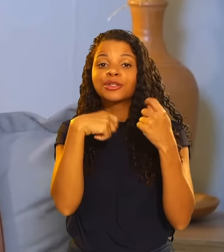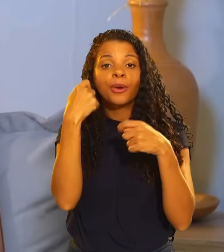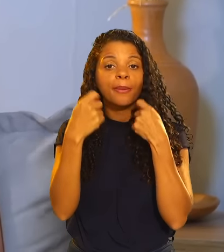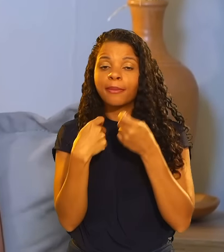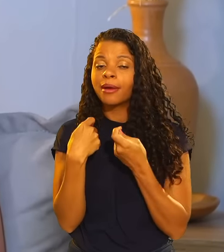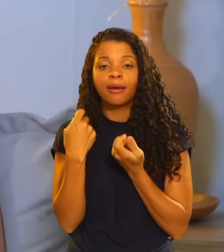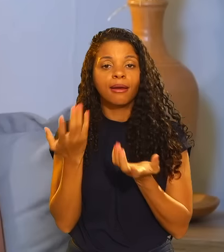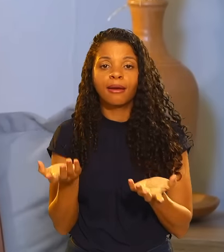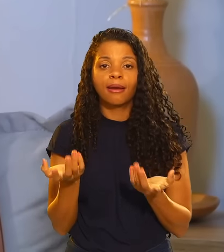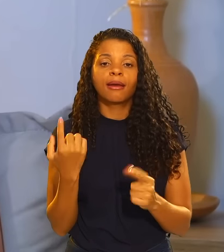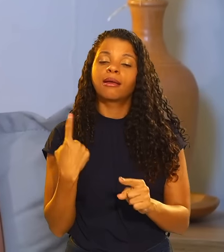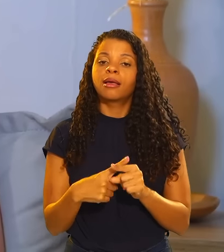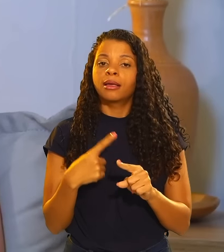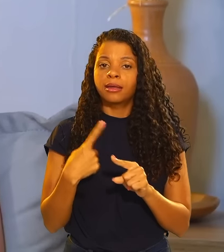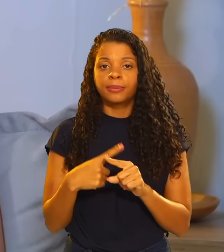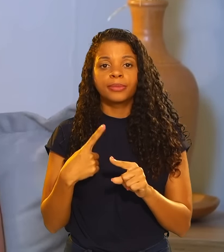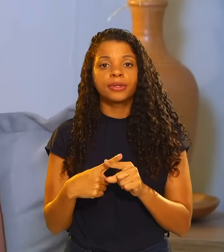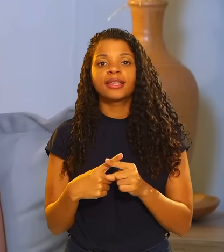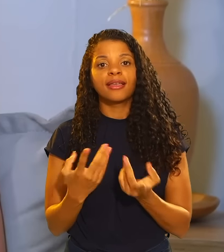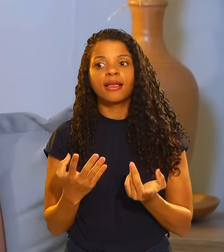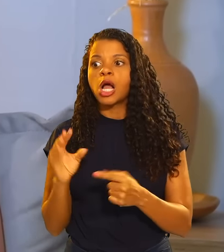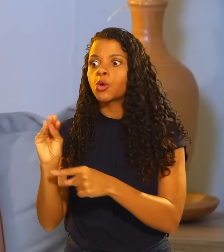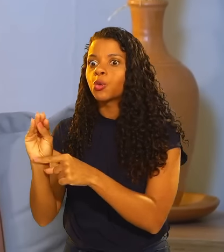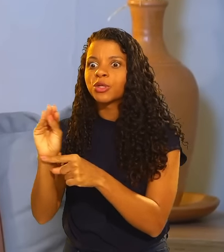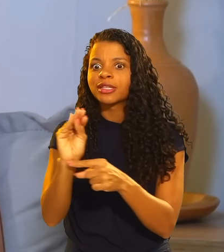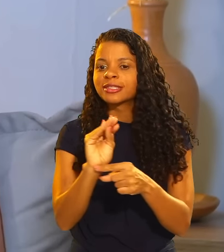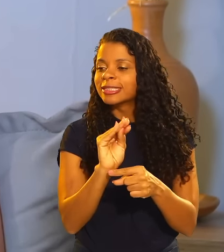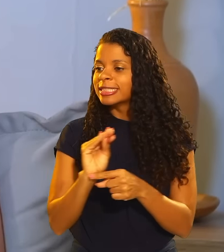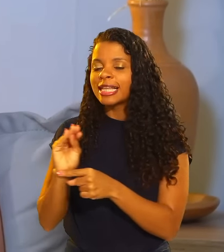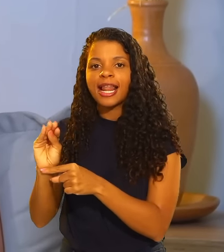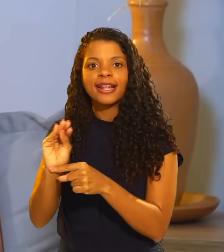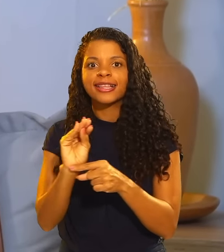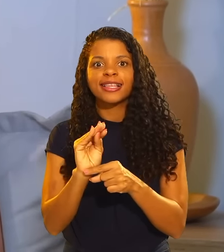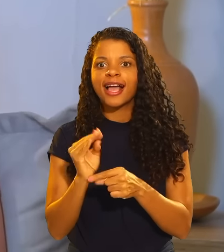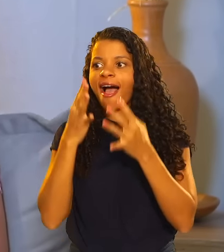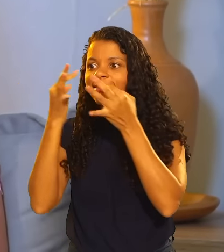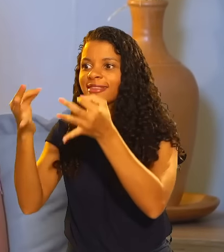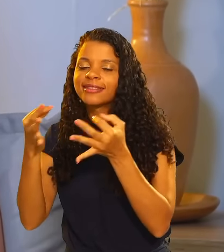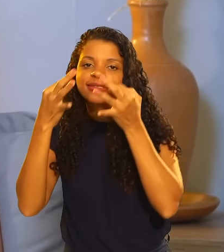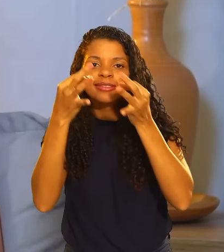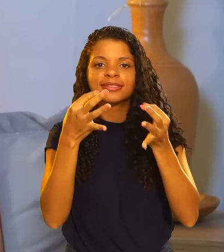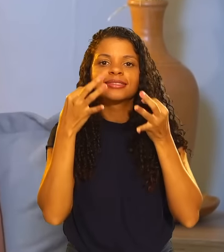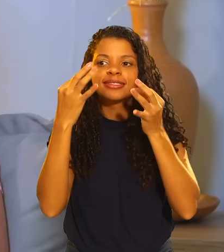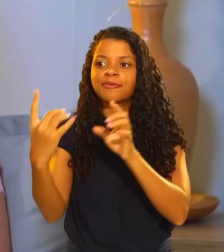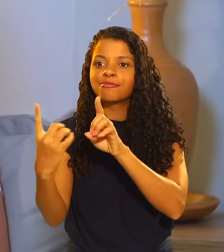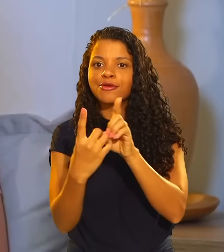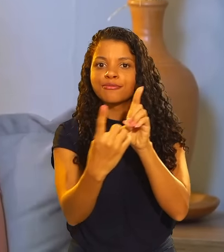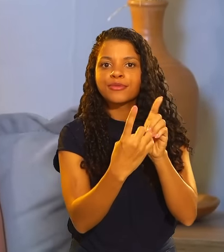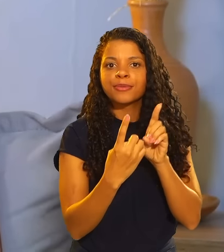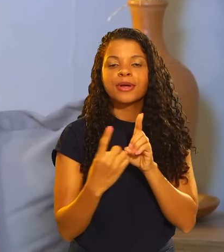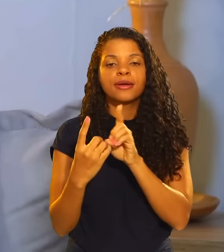imersa ali em cuidar das pessoas, em estar atendendo as pessoas, que nós temos que estar nesse cuidado.